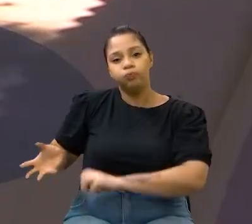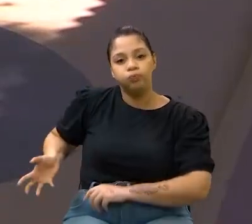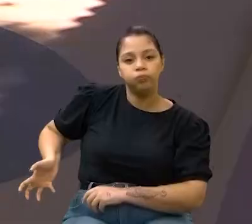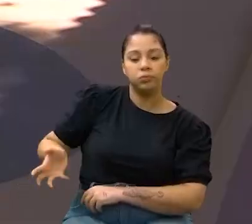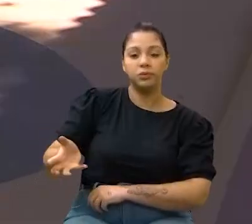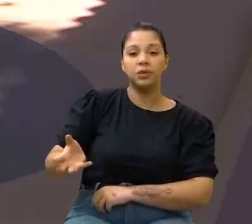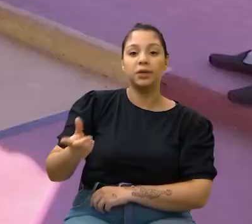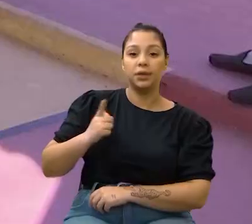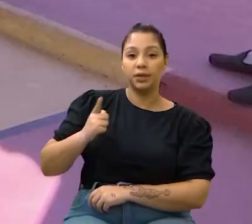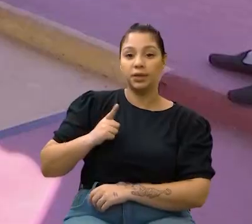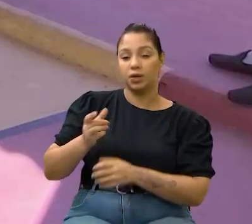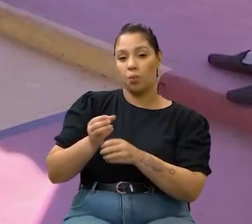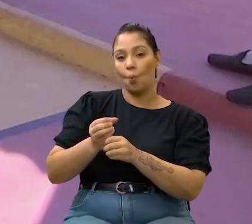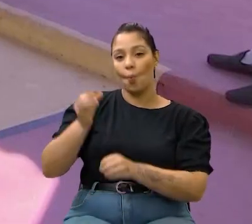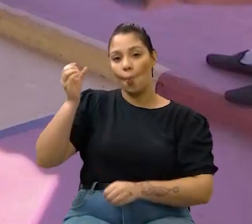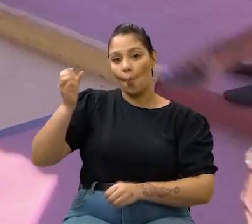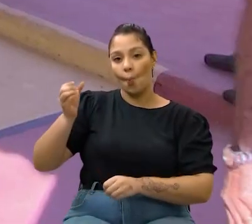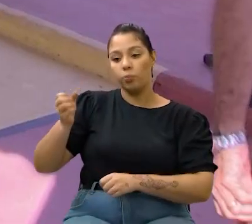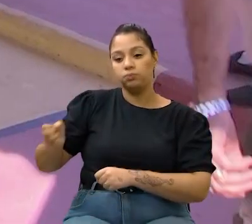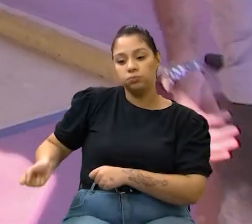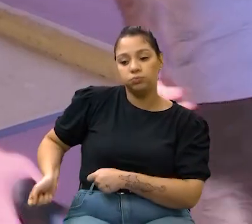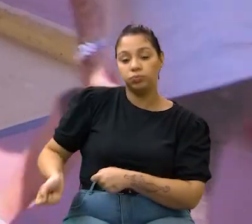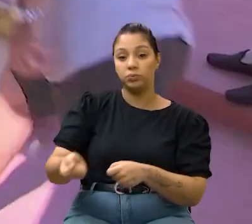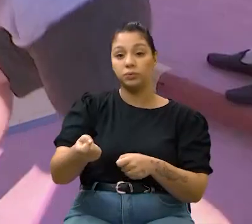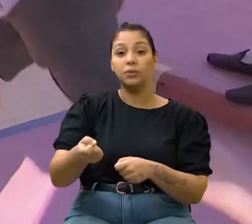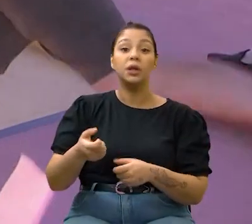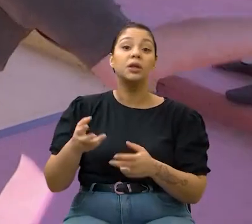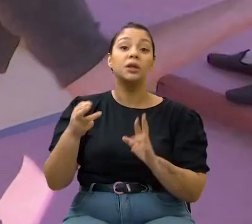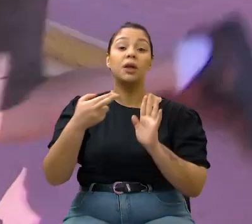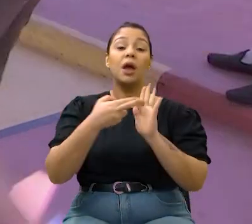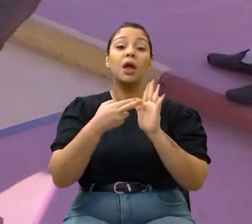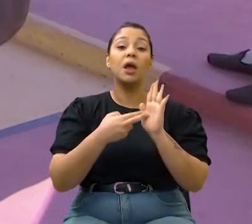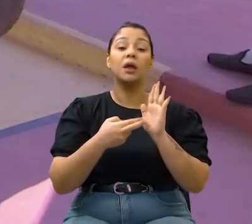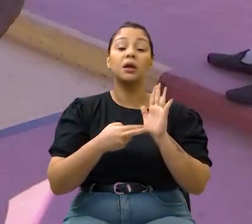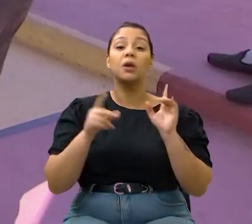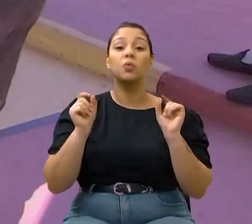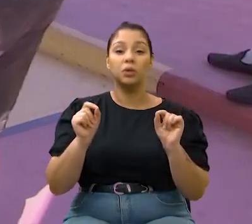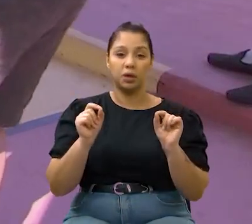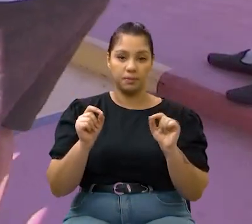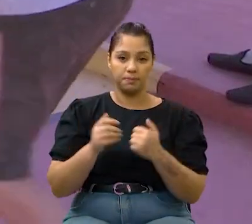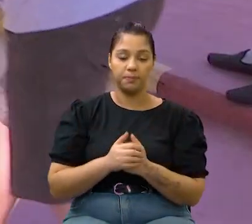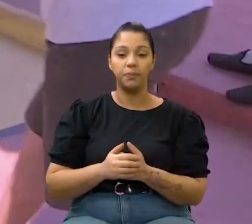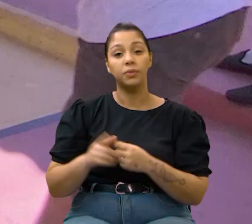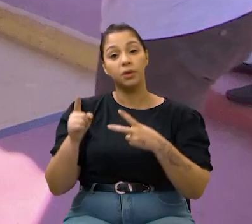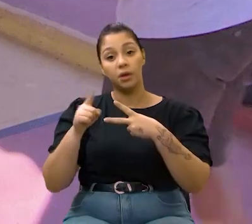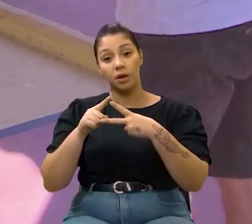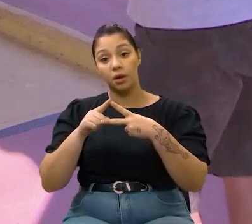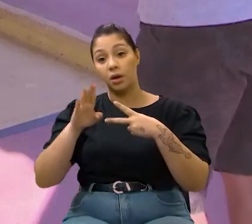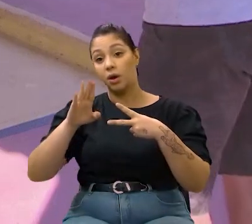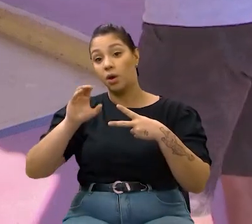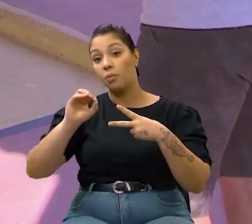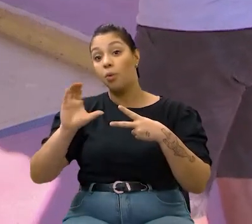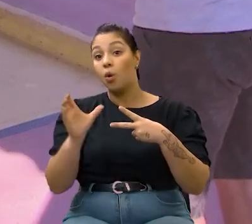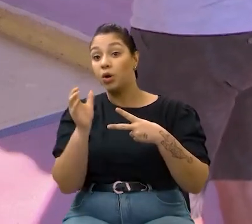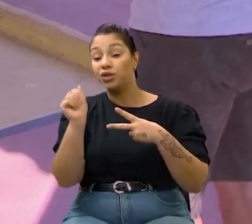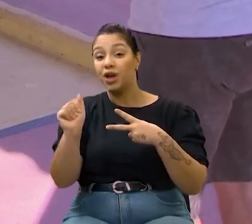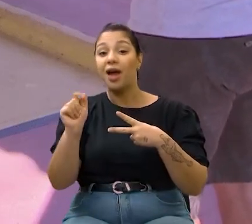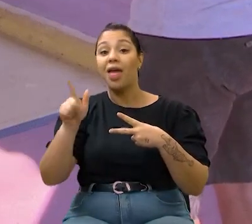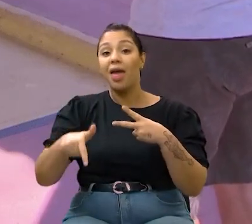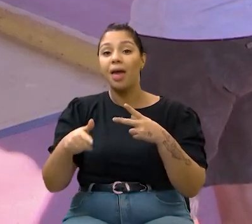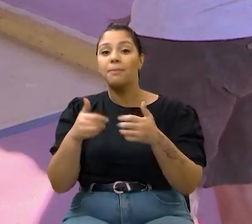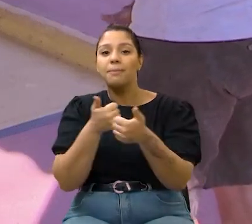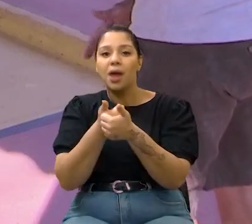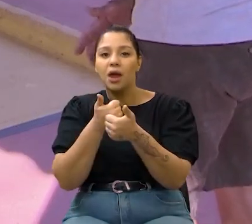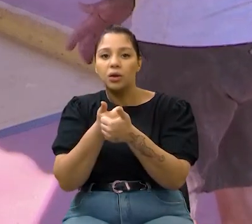usa-se o balim, que eles falam, bolim. E a regra... quem deixar a bocha mais próxima